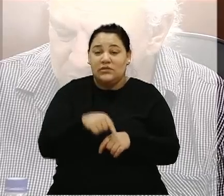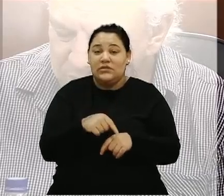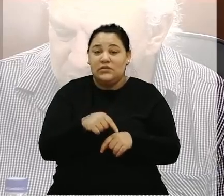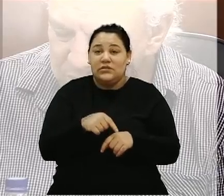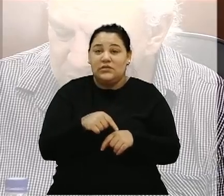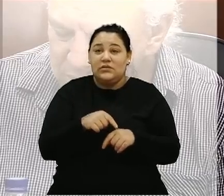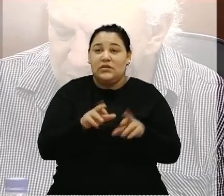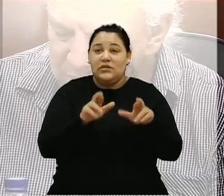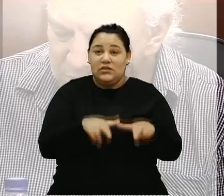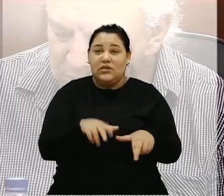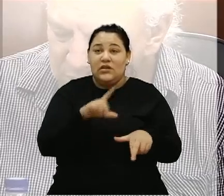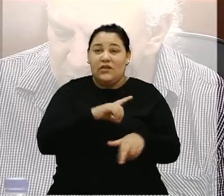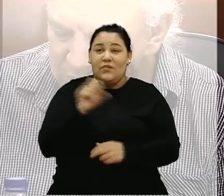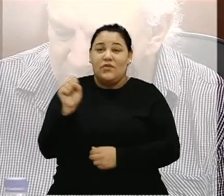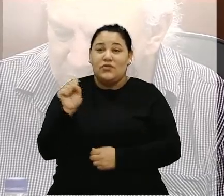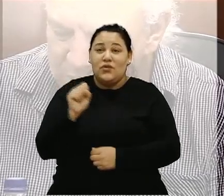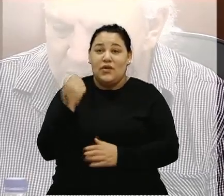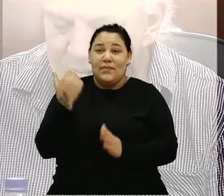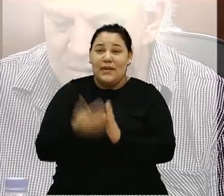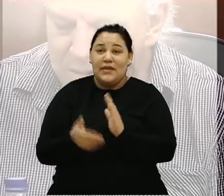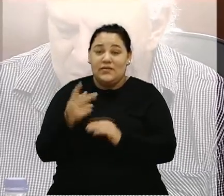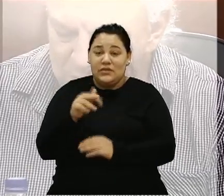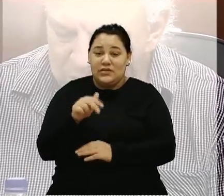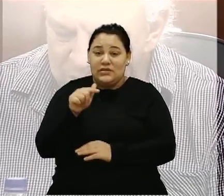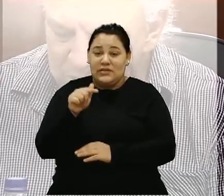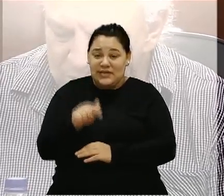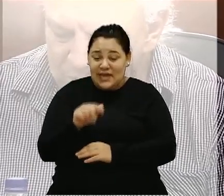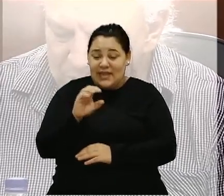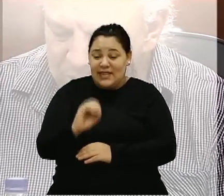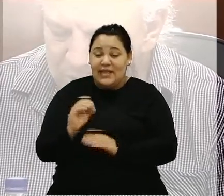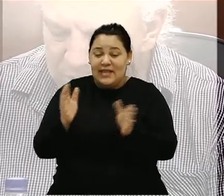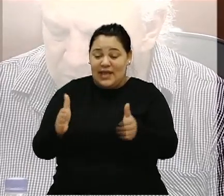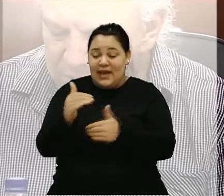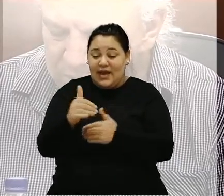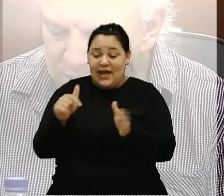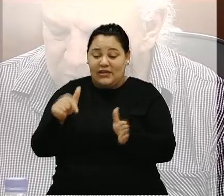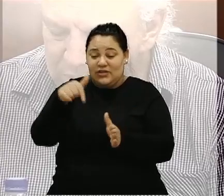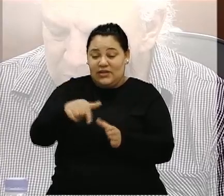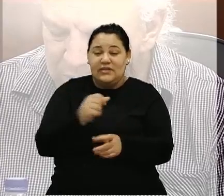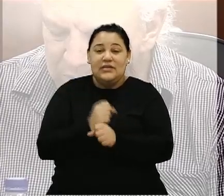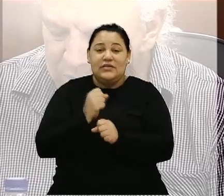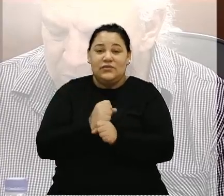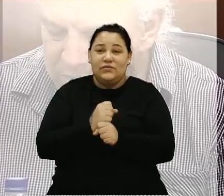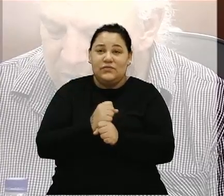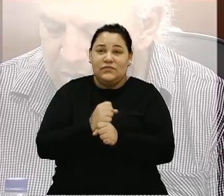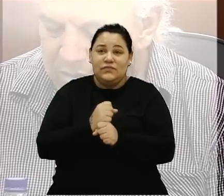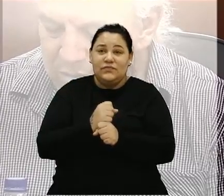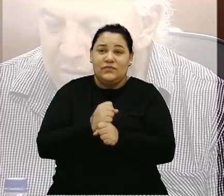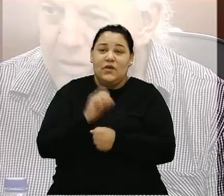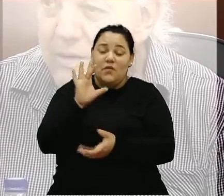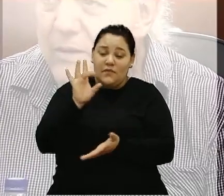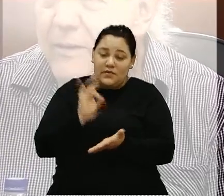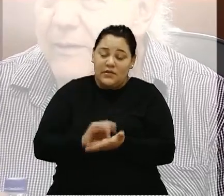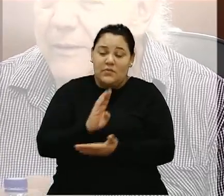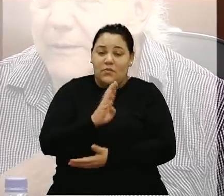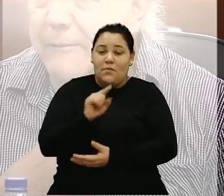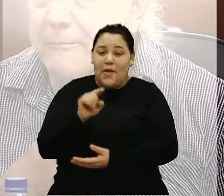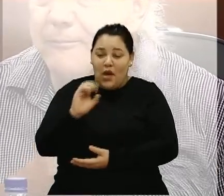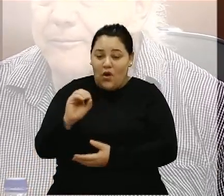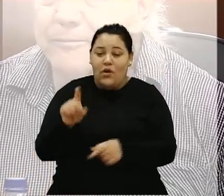meu sogro que ele perdeu 70 caixas de abelha, 70 enxames de abelha neste ano. Registramos boletim de ocorrência,